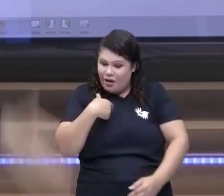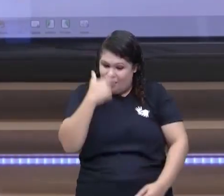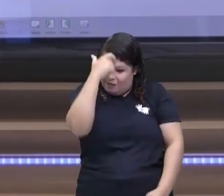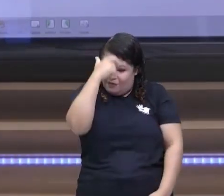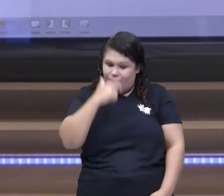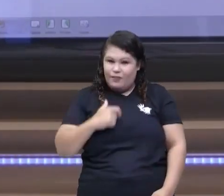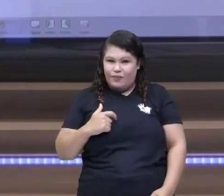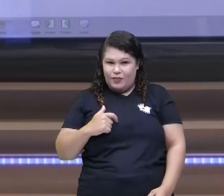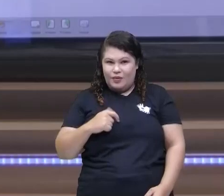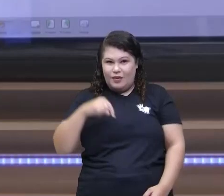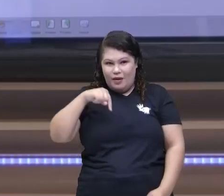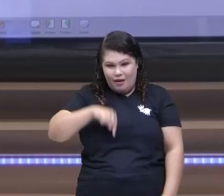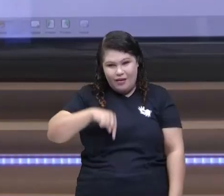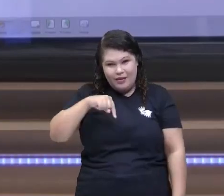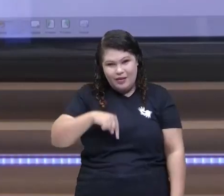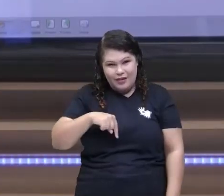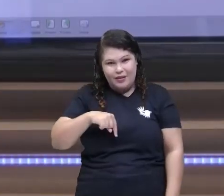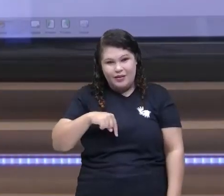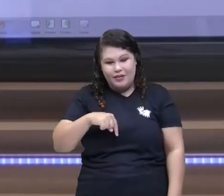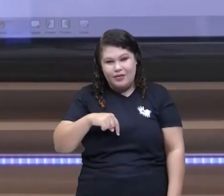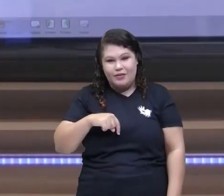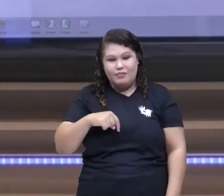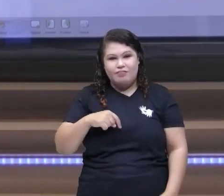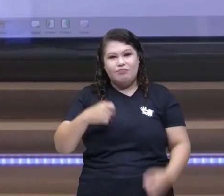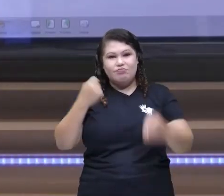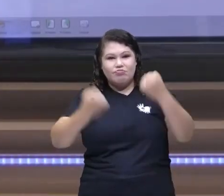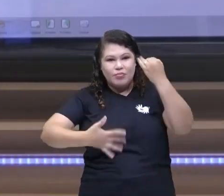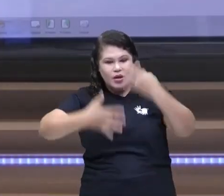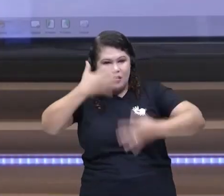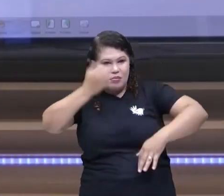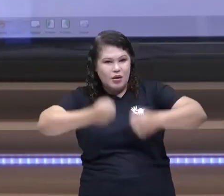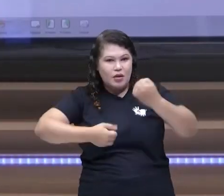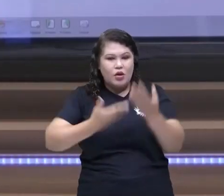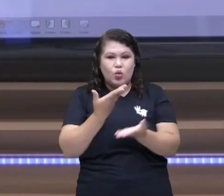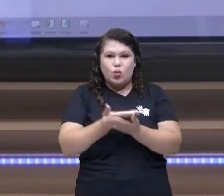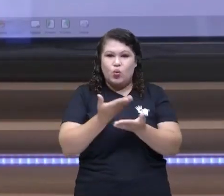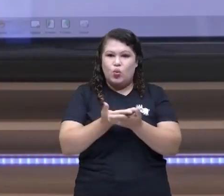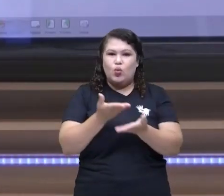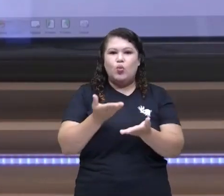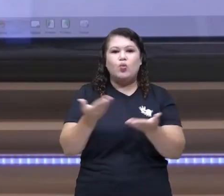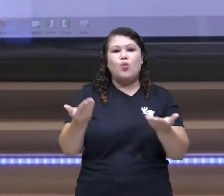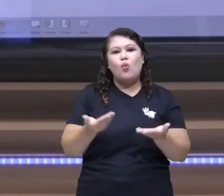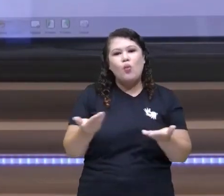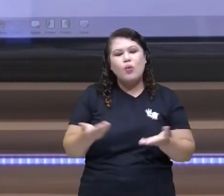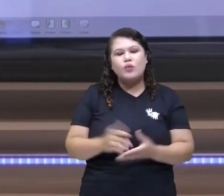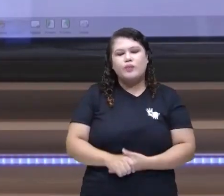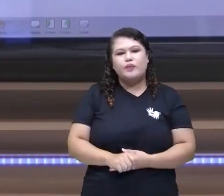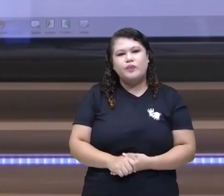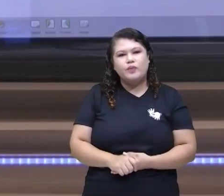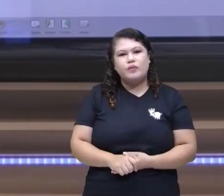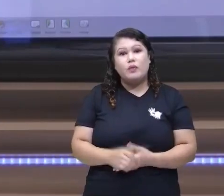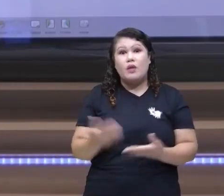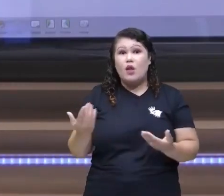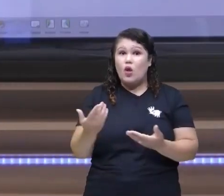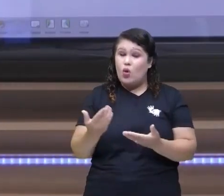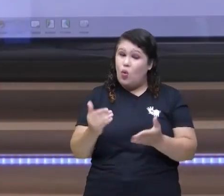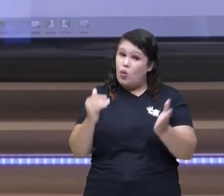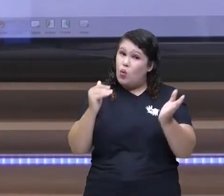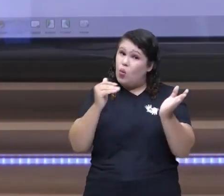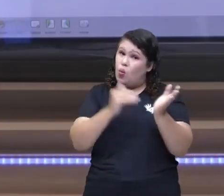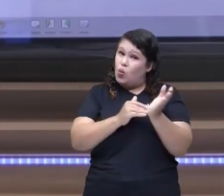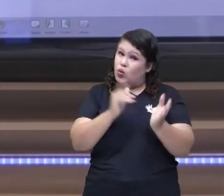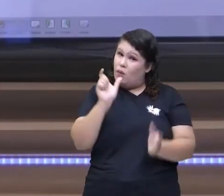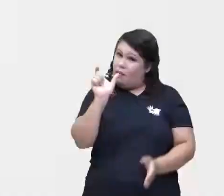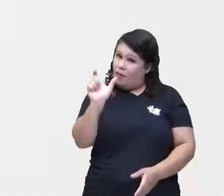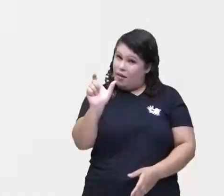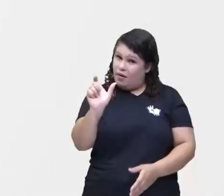estou bem aqui, mostrando para vocês a nossa aula de hoje. Agora, crianças, vamos para o nosso último